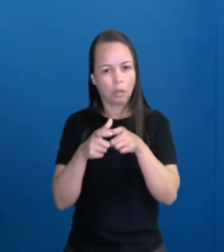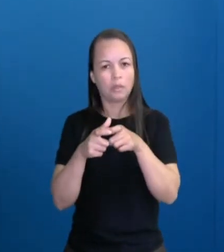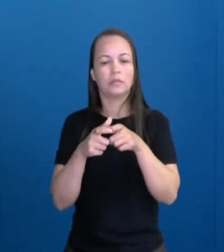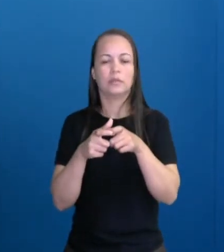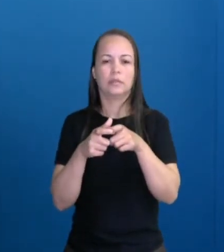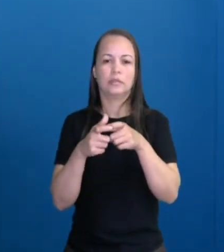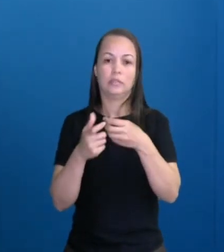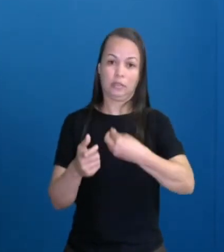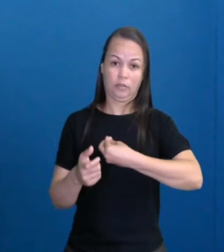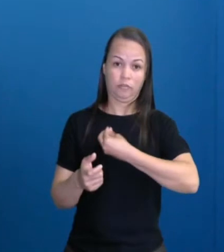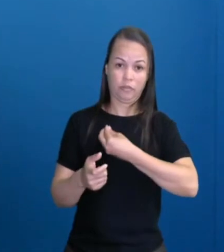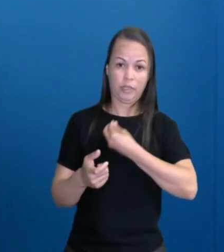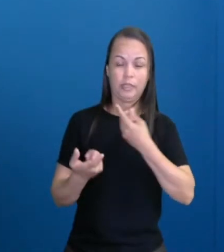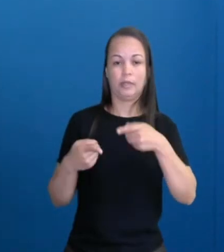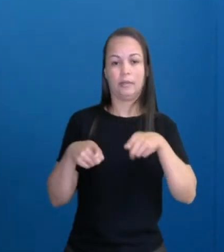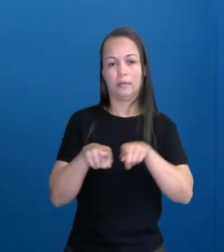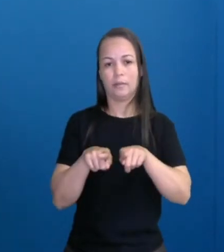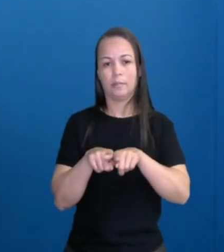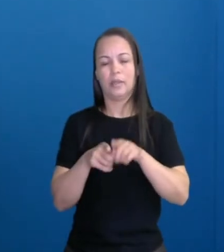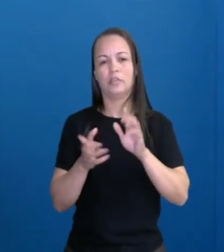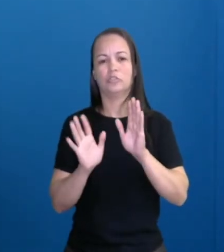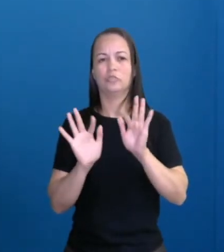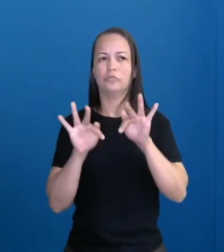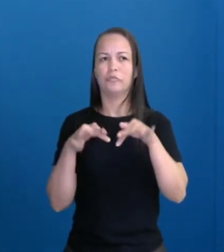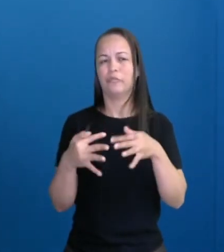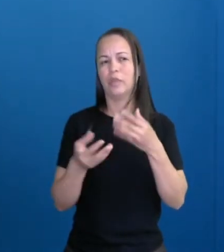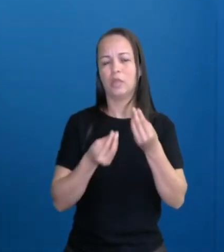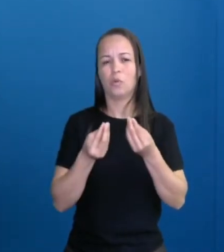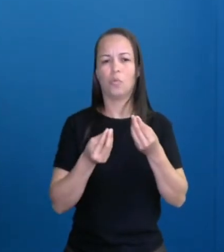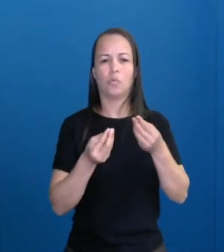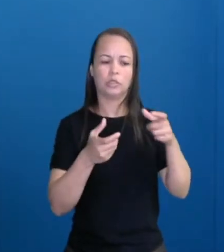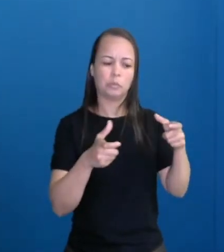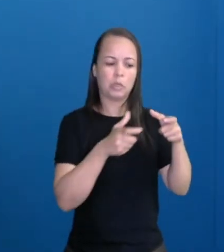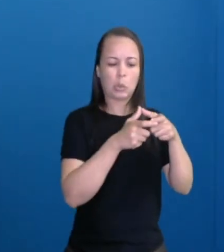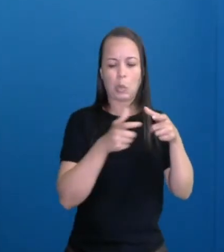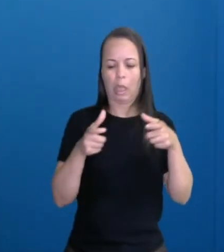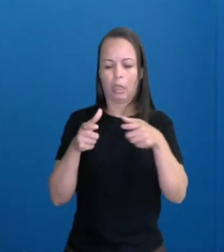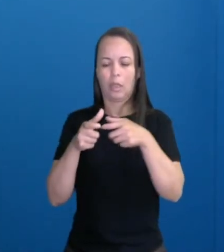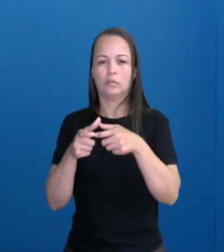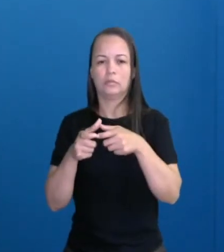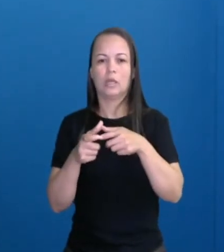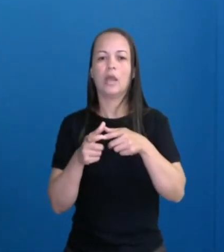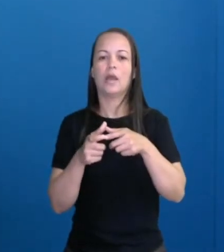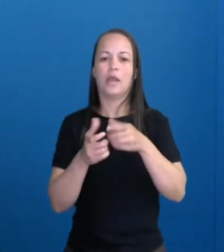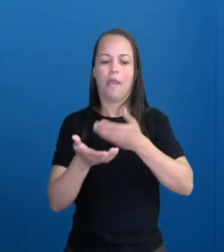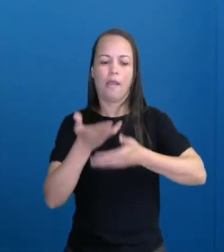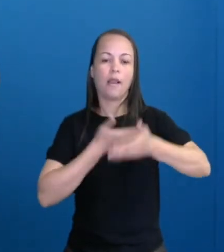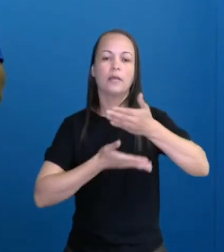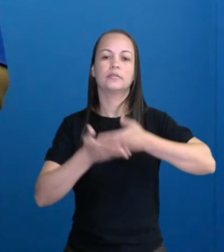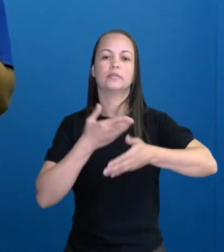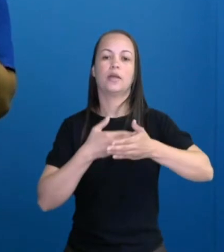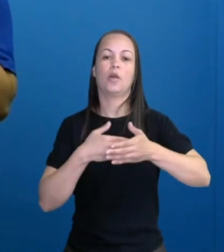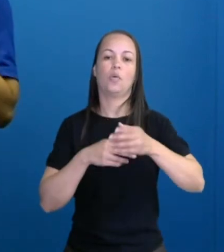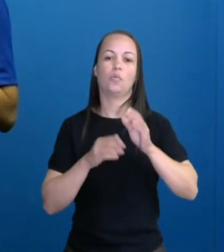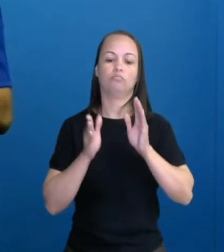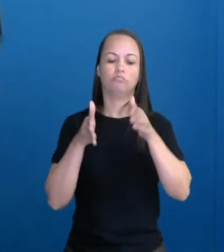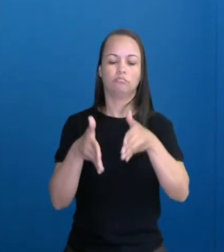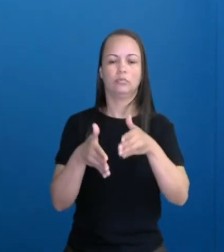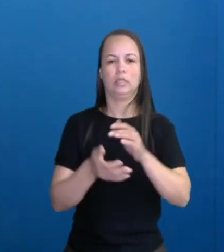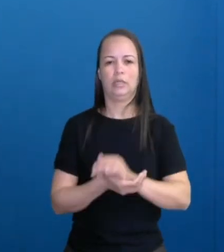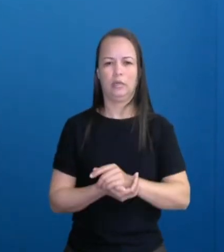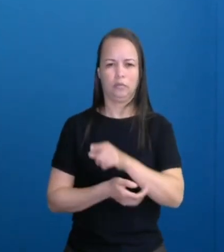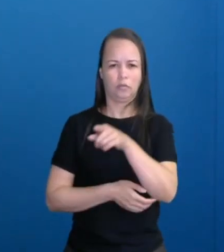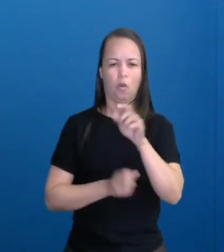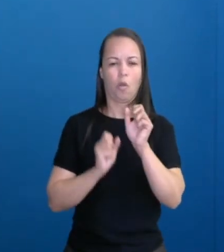de vida, já que, enfim, um diminuiu o outro também. Relação direta, ok? Deu para entender aí